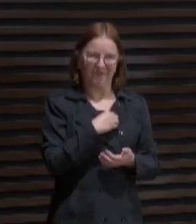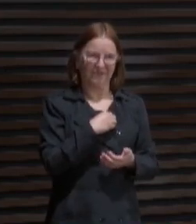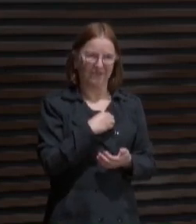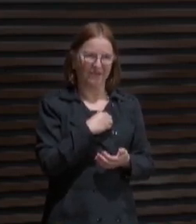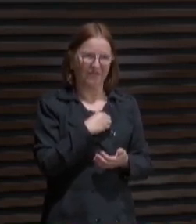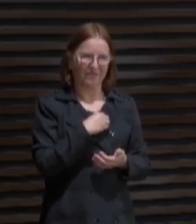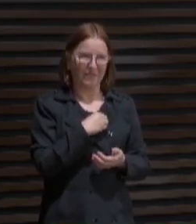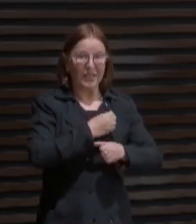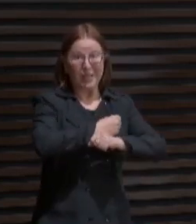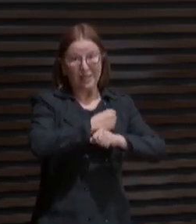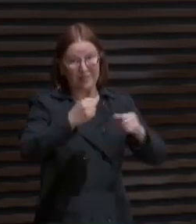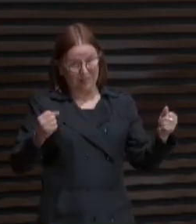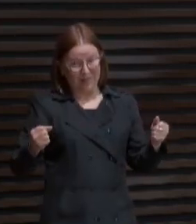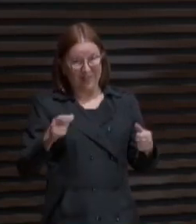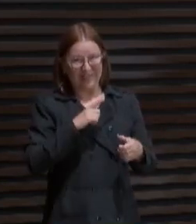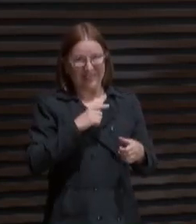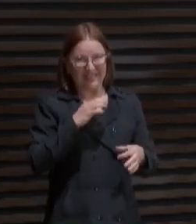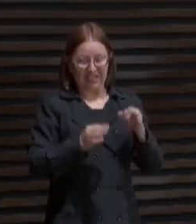incapazes de gerar justiça,